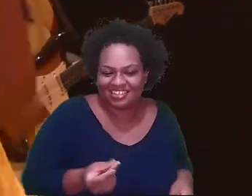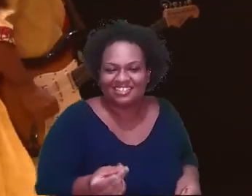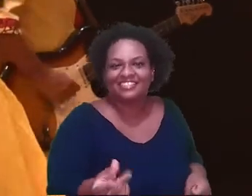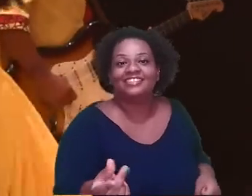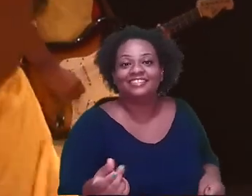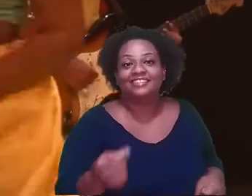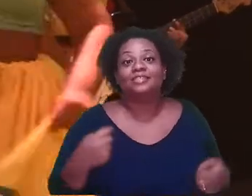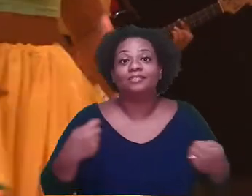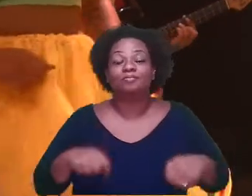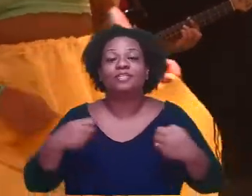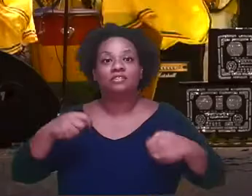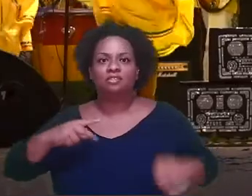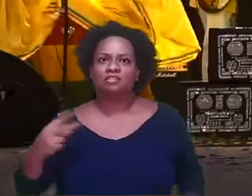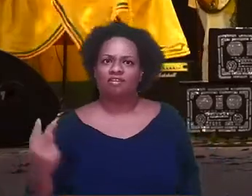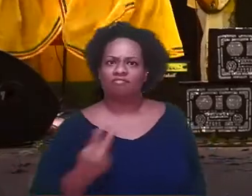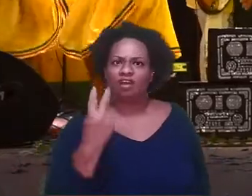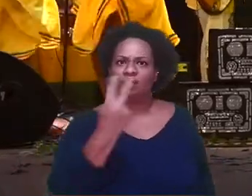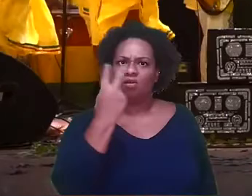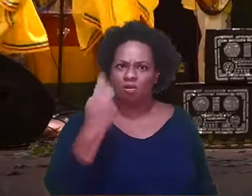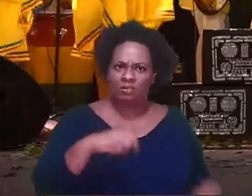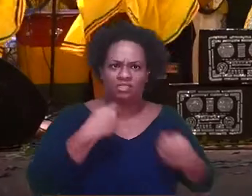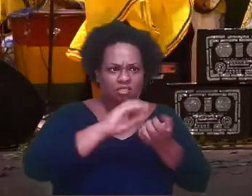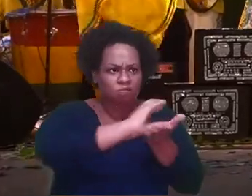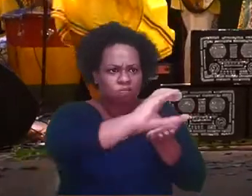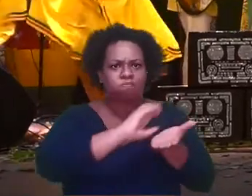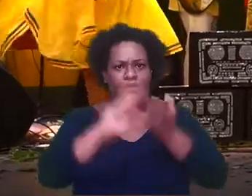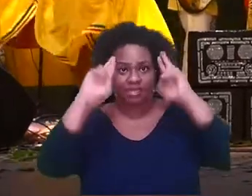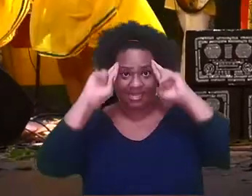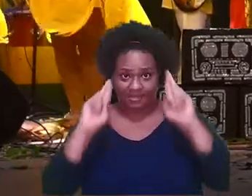Oxum, mãe desse povo todo.